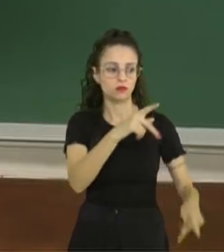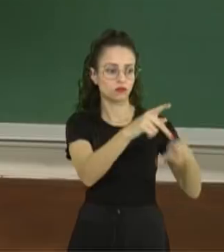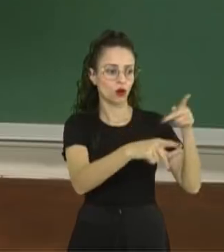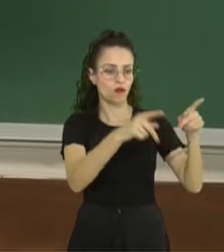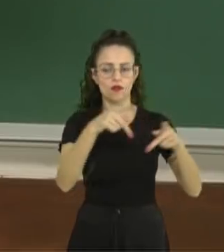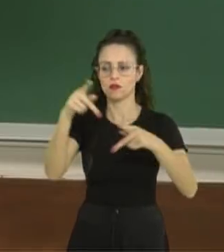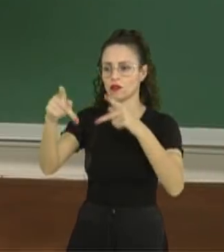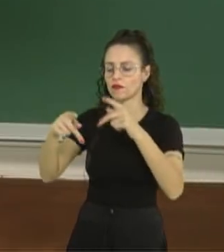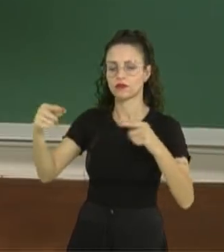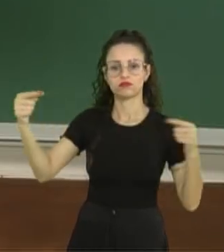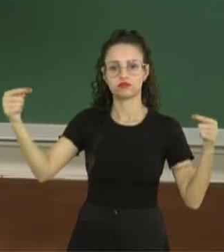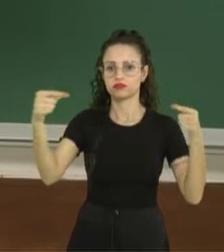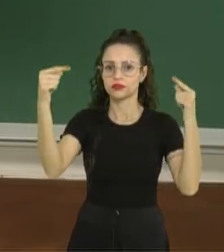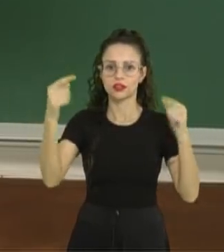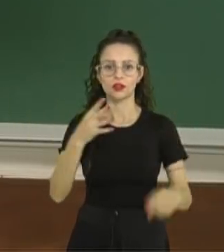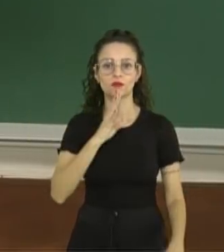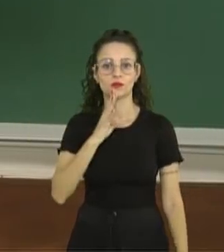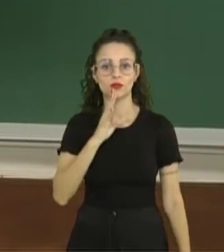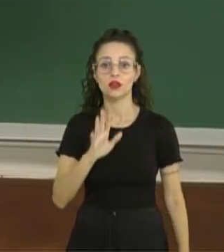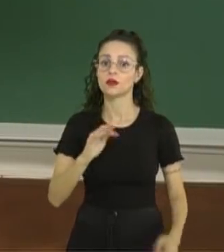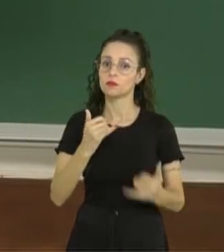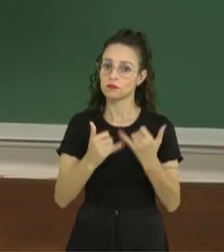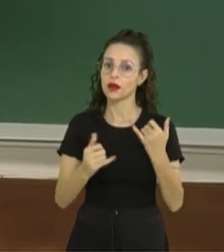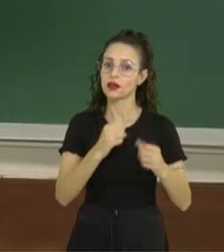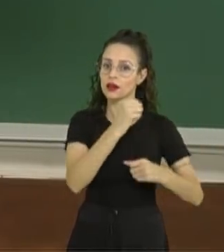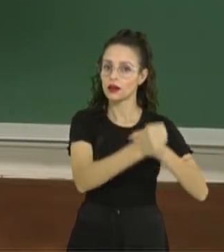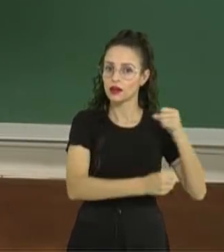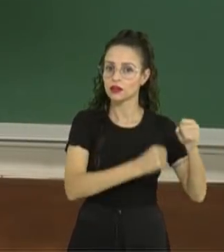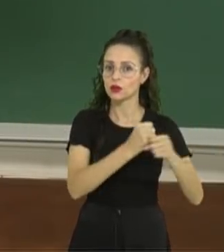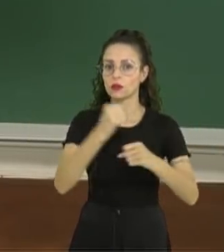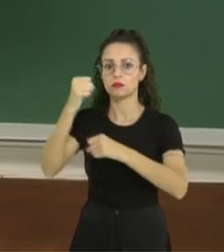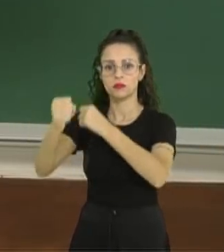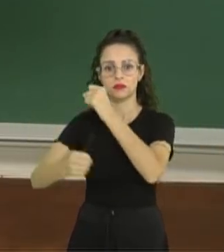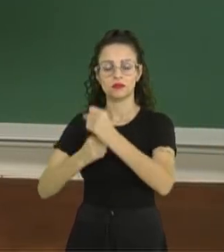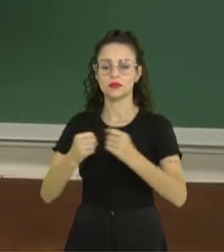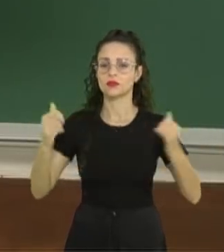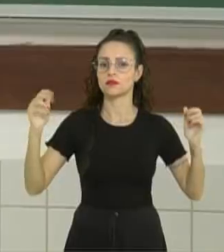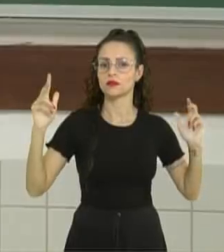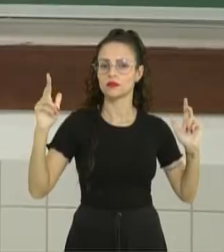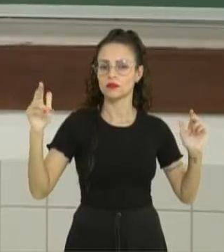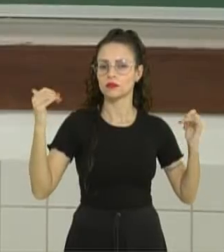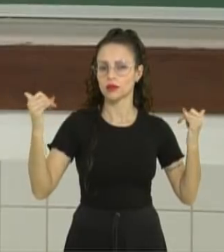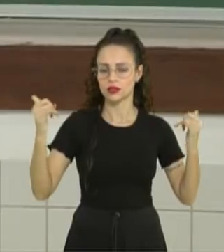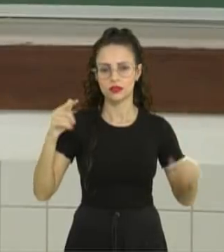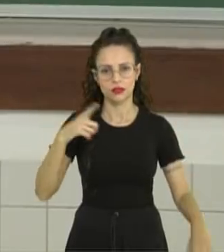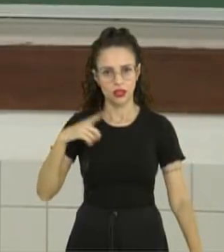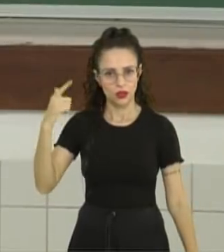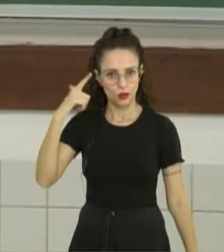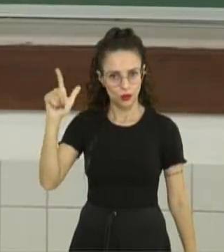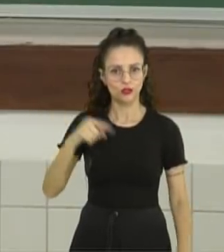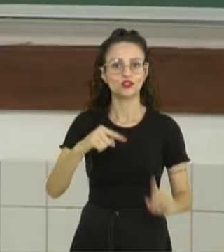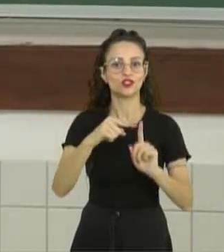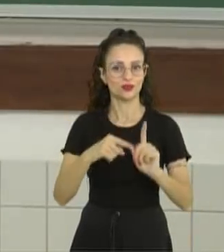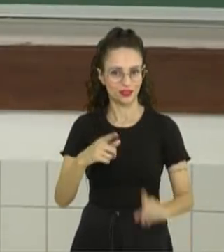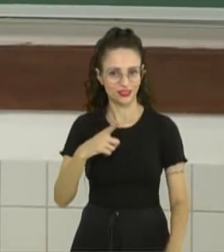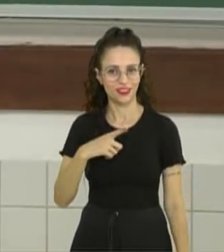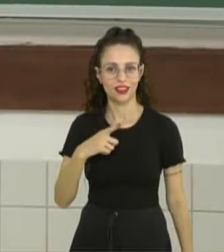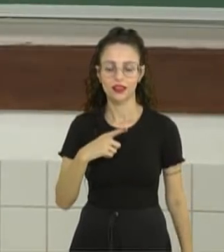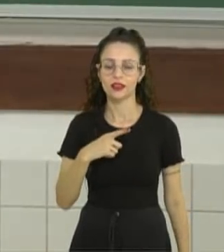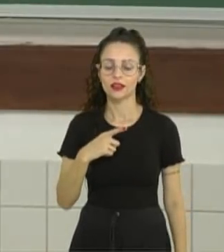conheciam com sistemas de calendários anuais impressionantes. Porque tem outros tipos de modelos.